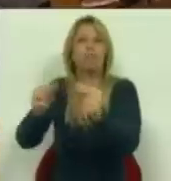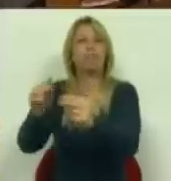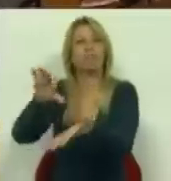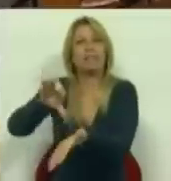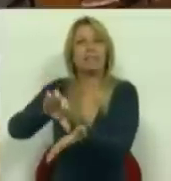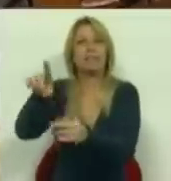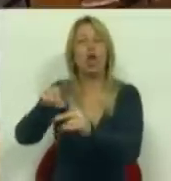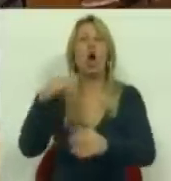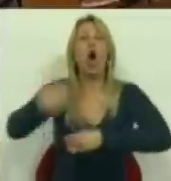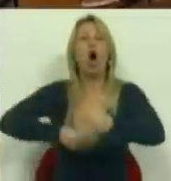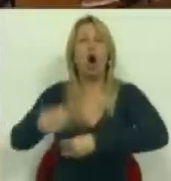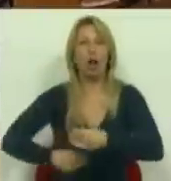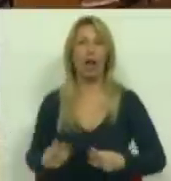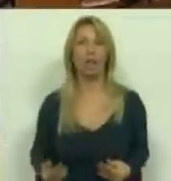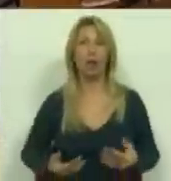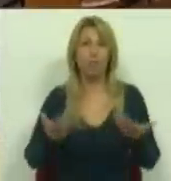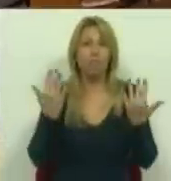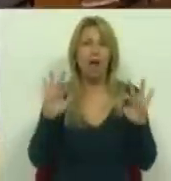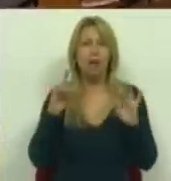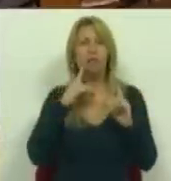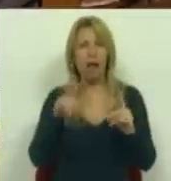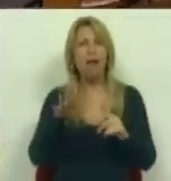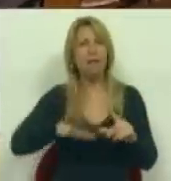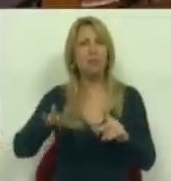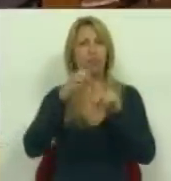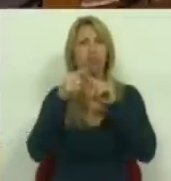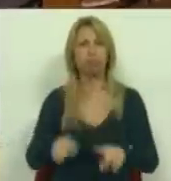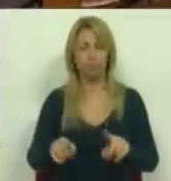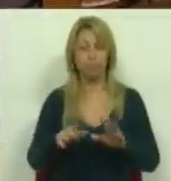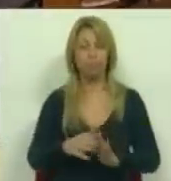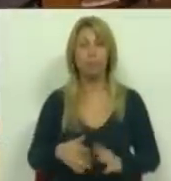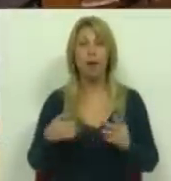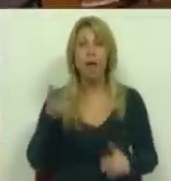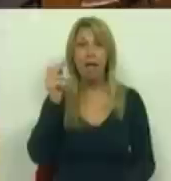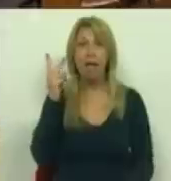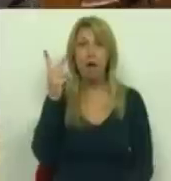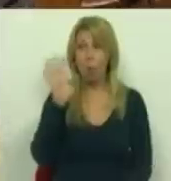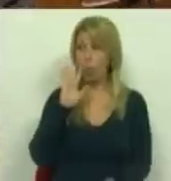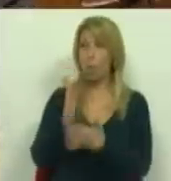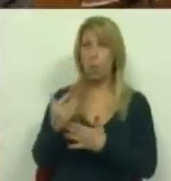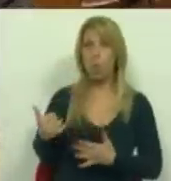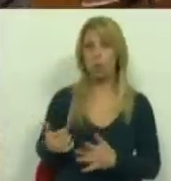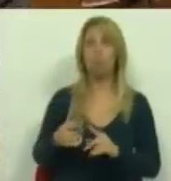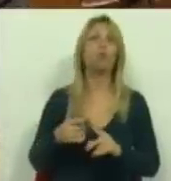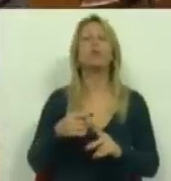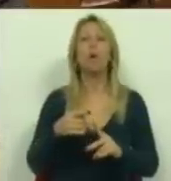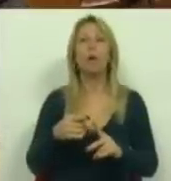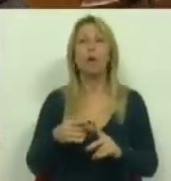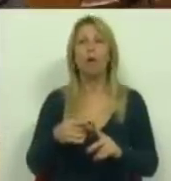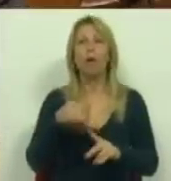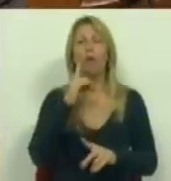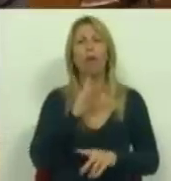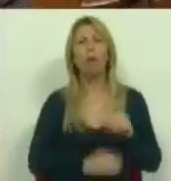Santos, no entanto, tem contornos algo distintos. Durante os últimos 2 anos, desdobrou-se num sem número de